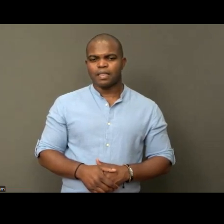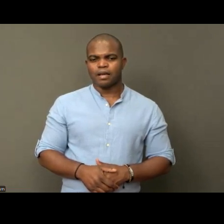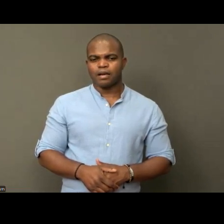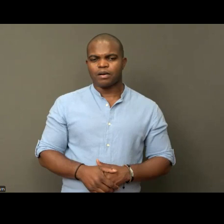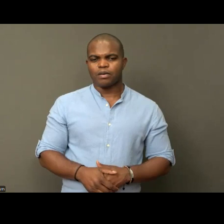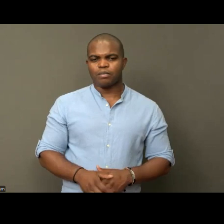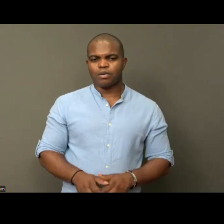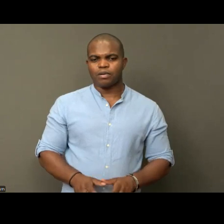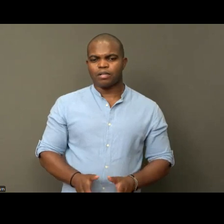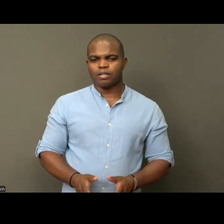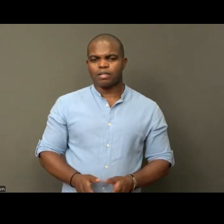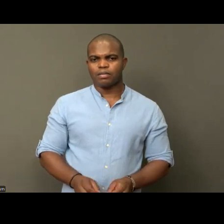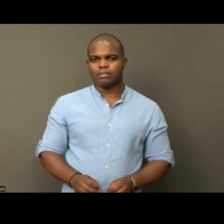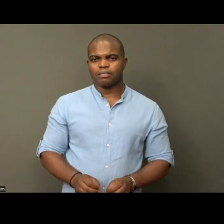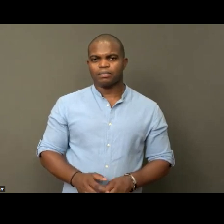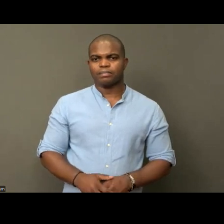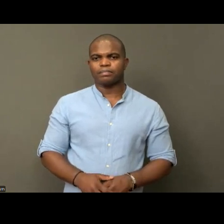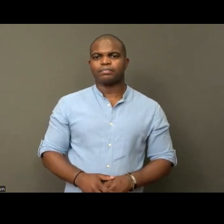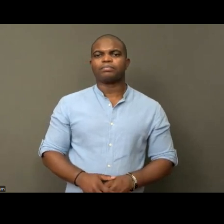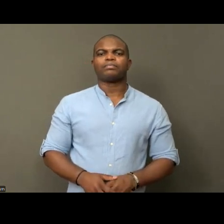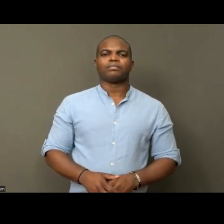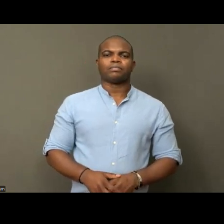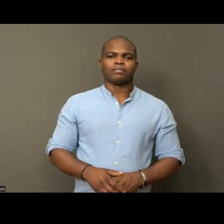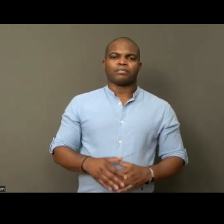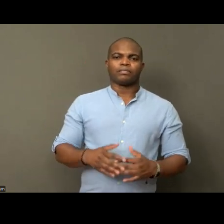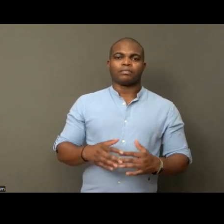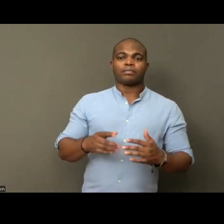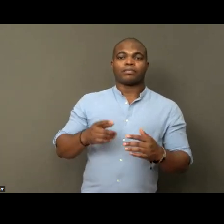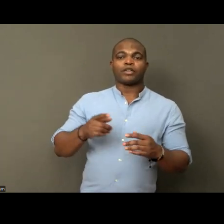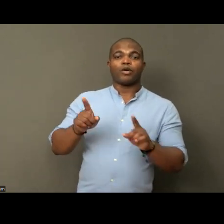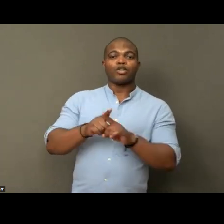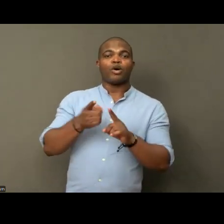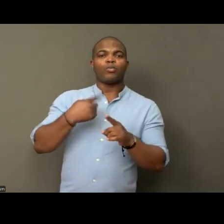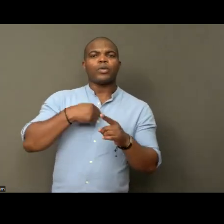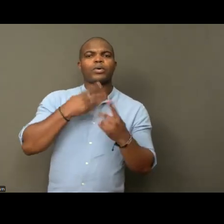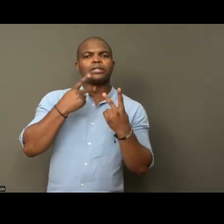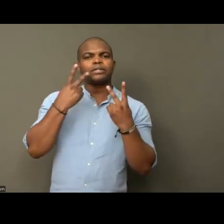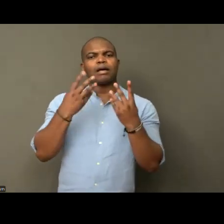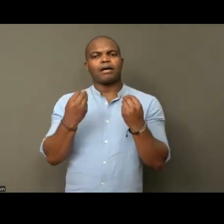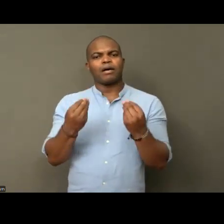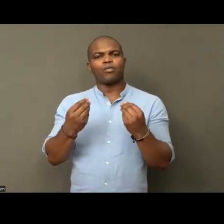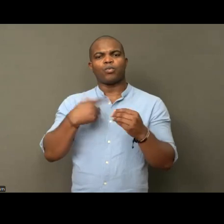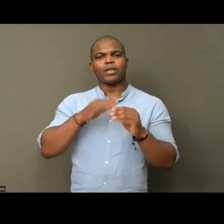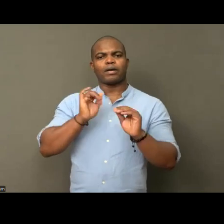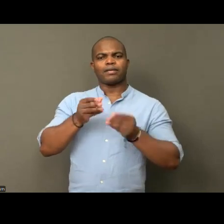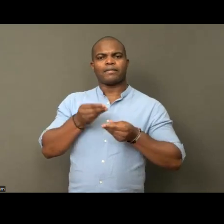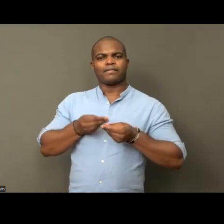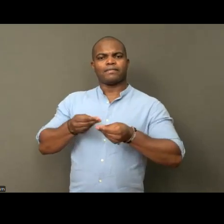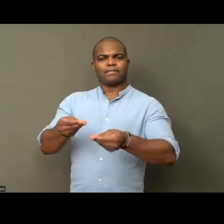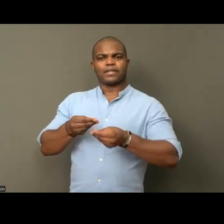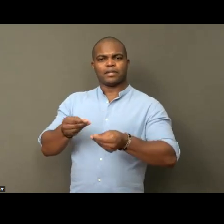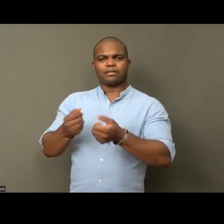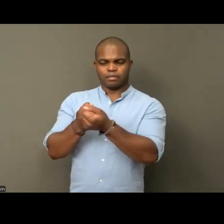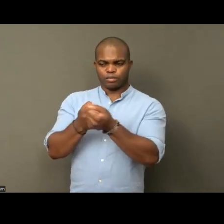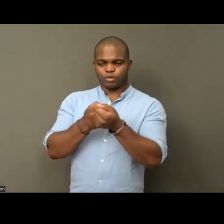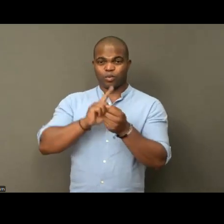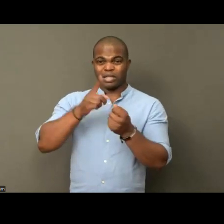de género e a situação das populações vulneráveis nos sistemas de saúde. Por meio dessa